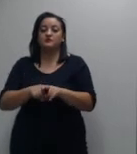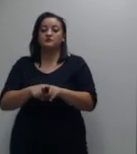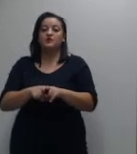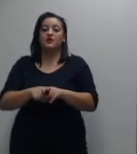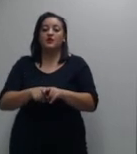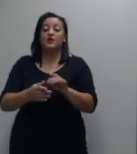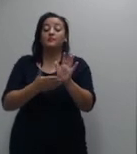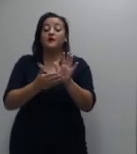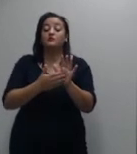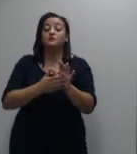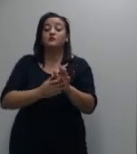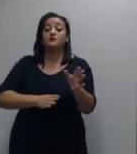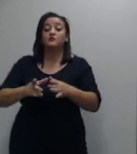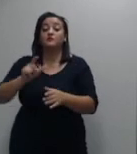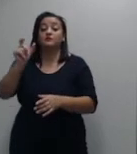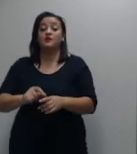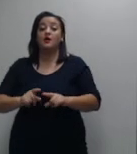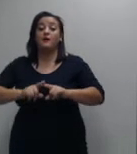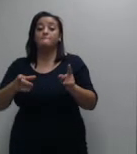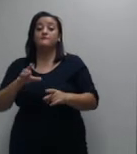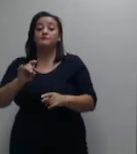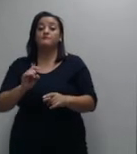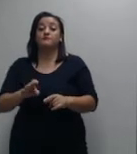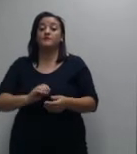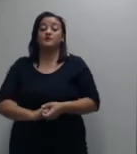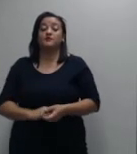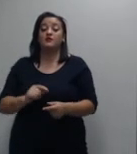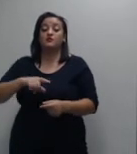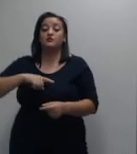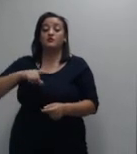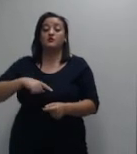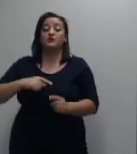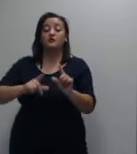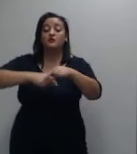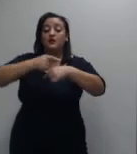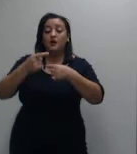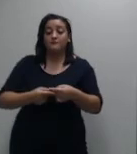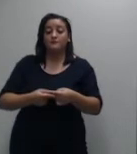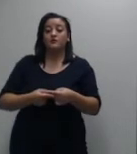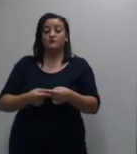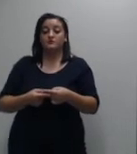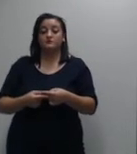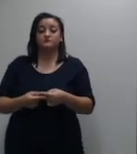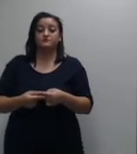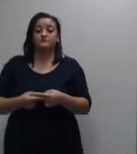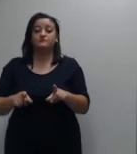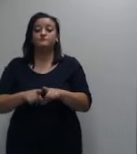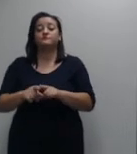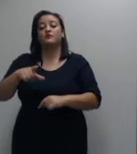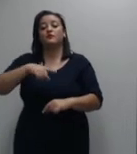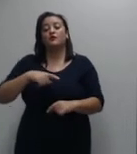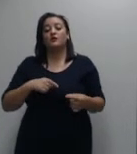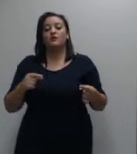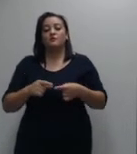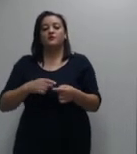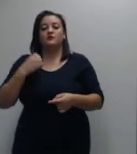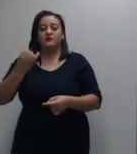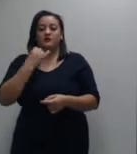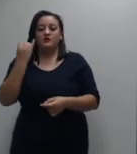contestação pelo referido vai só vez a culpa após a frente ainda que a